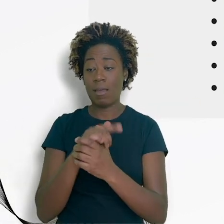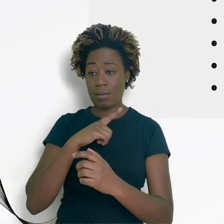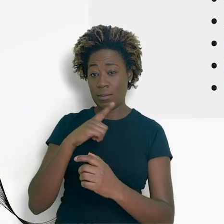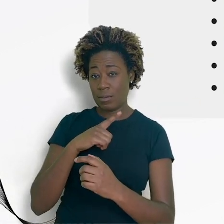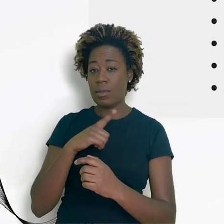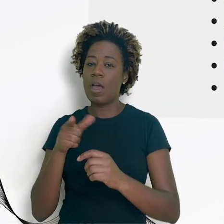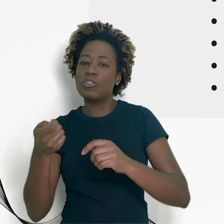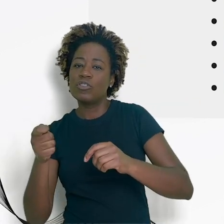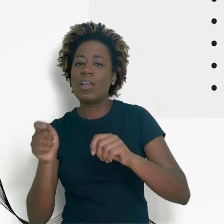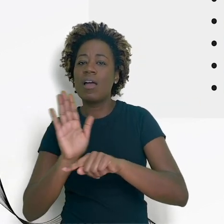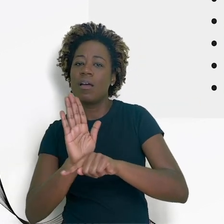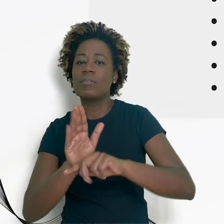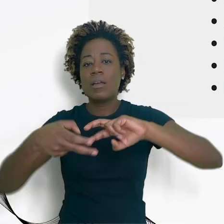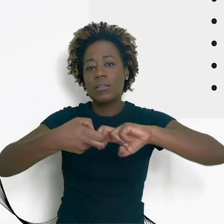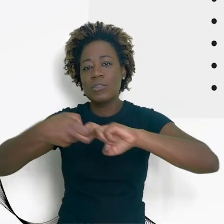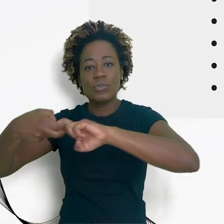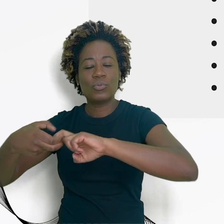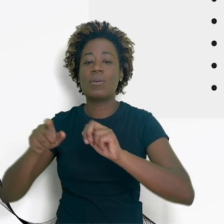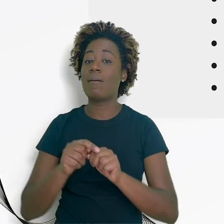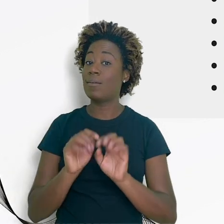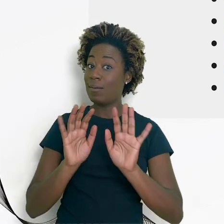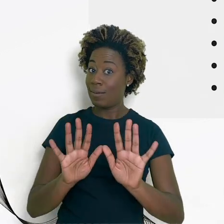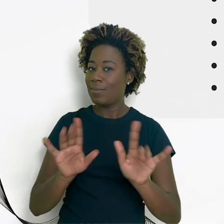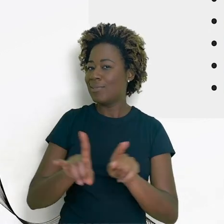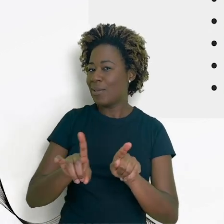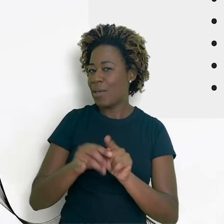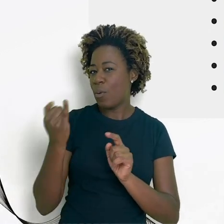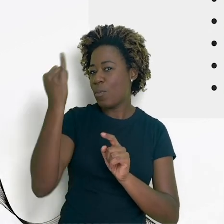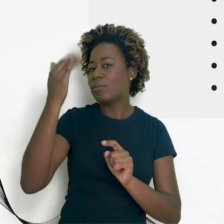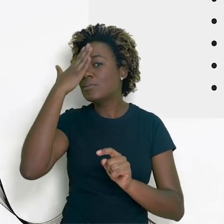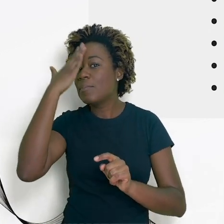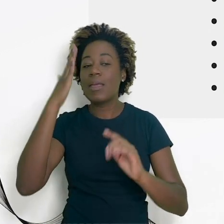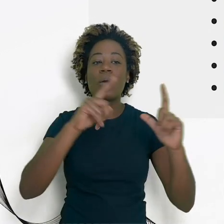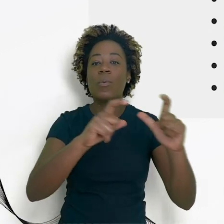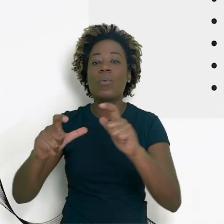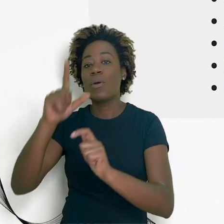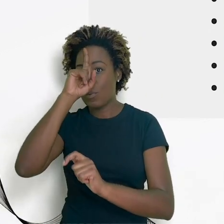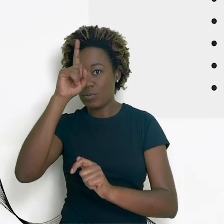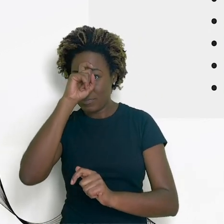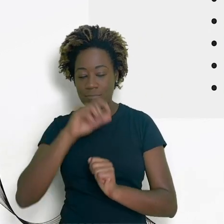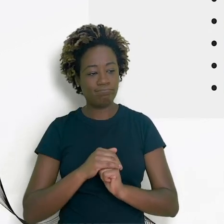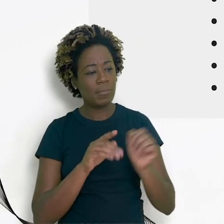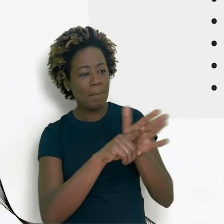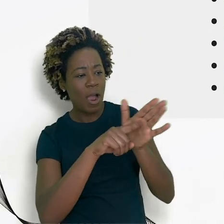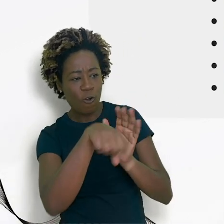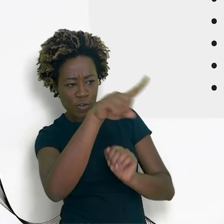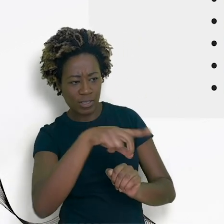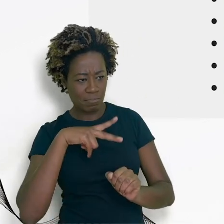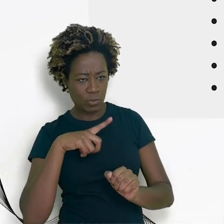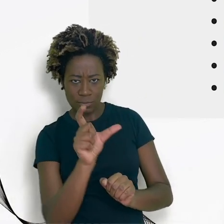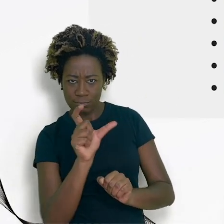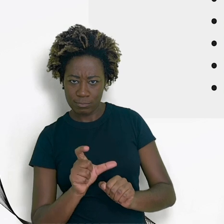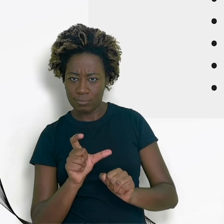serviços gerais, como chaveiro e guincho. Também é importante uma listagem de hospitais. Cheque com sua equipe se todos têm plano